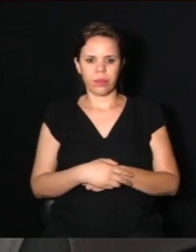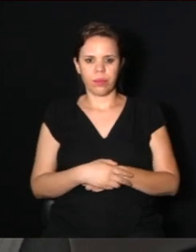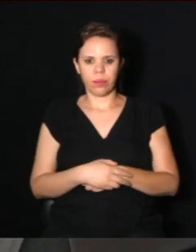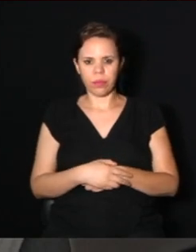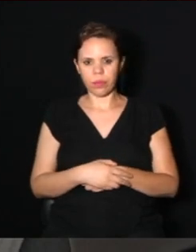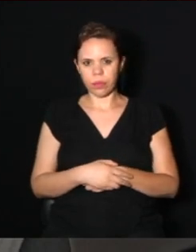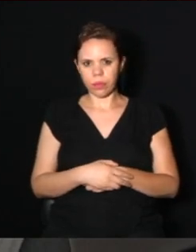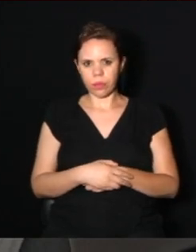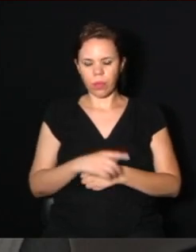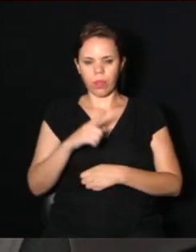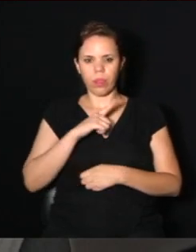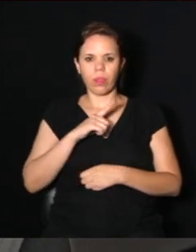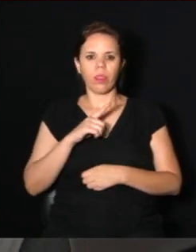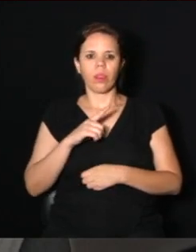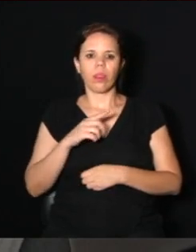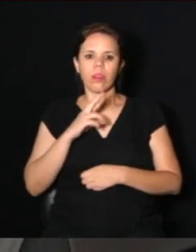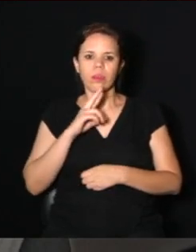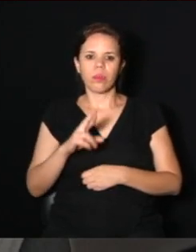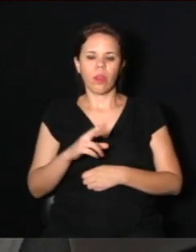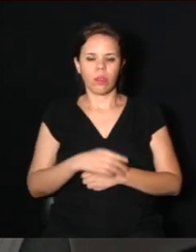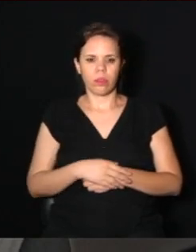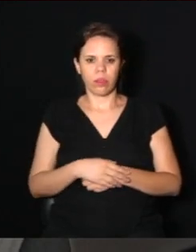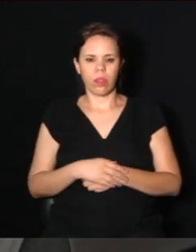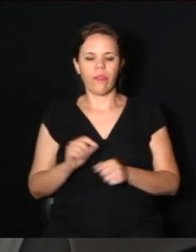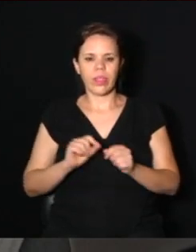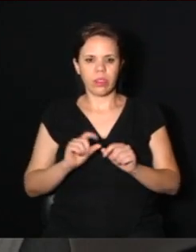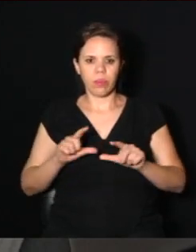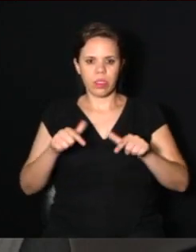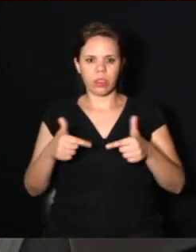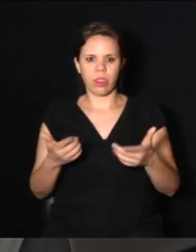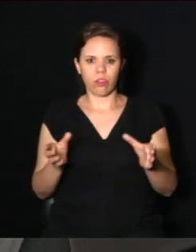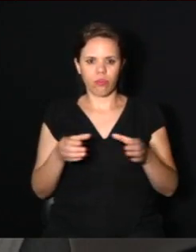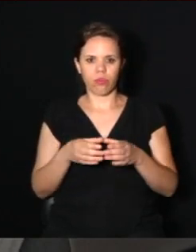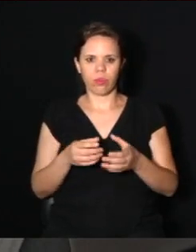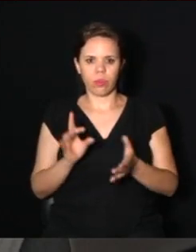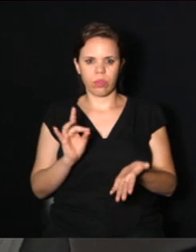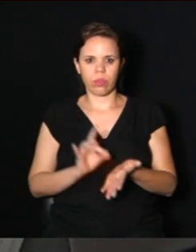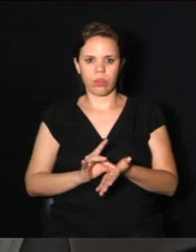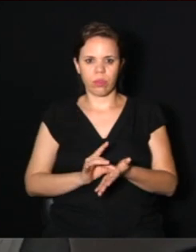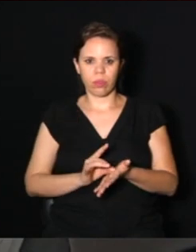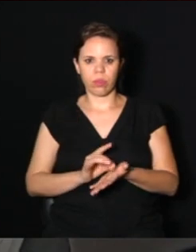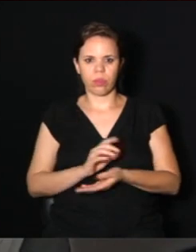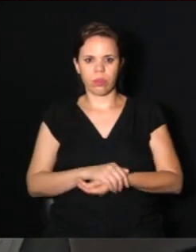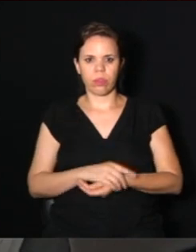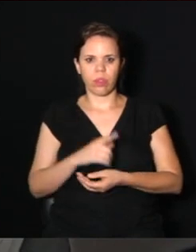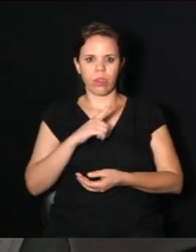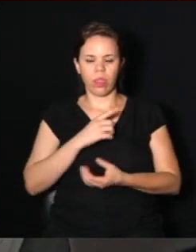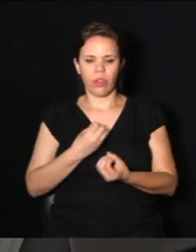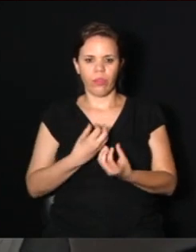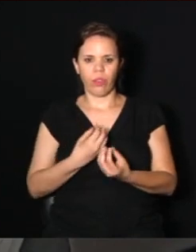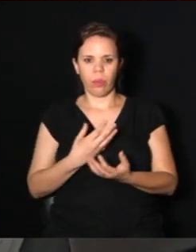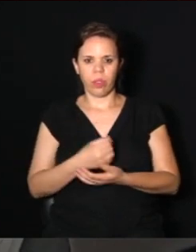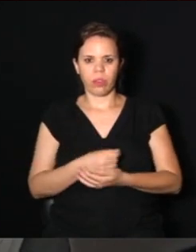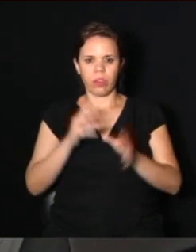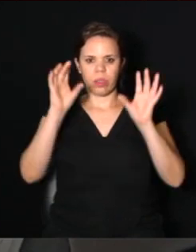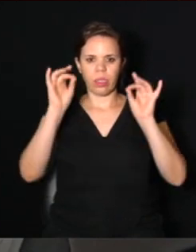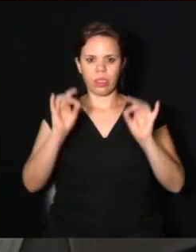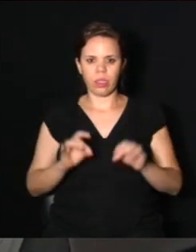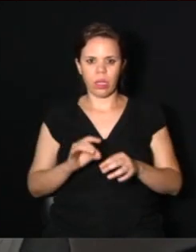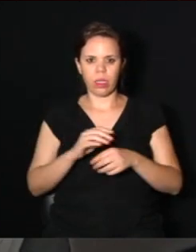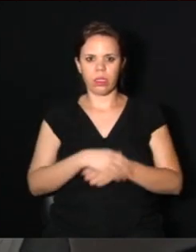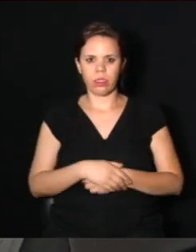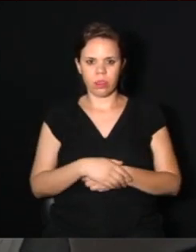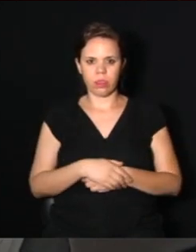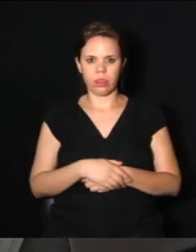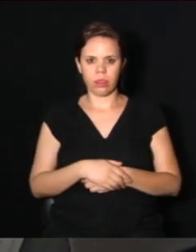Ter as respostas, assim, acho que a gente pode fazer uma ação em conjunto, inclusive nessa questão de ter essas informações mais detalhadas em relação